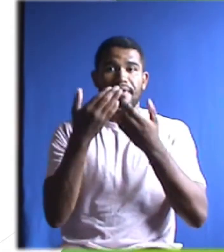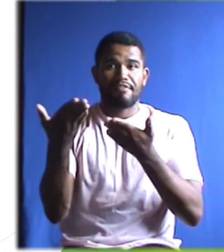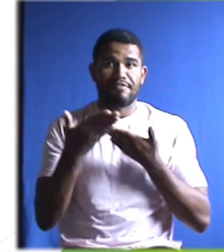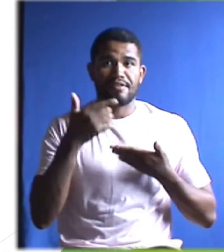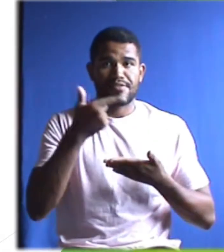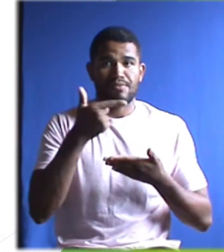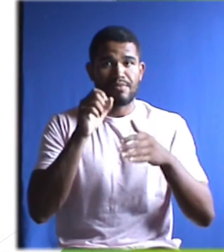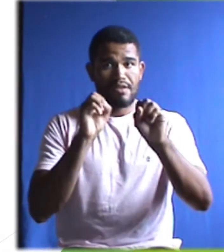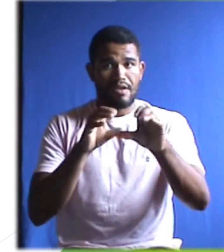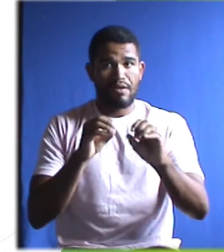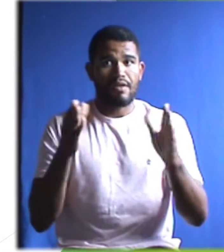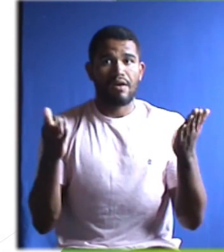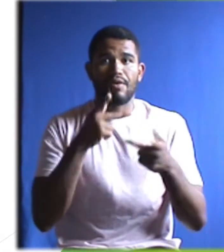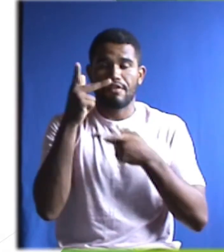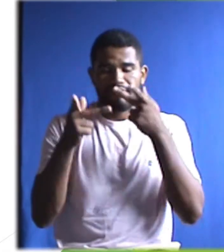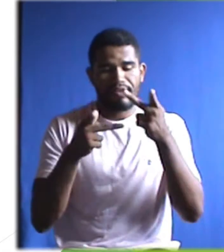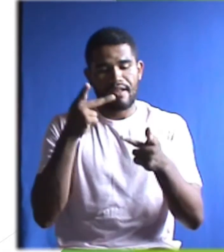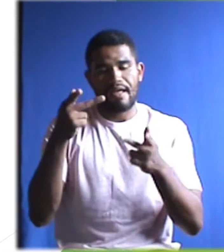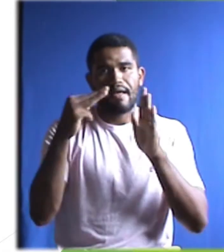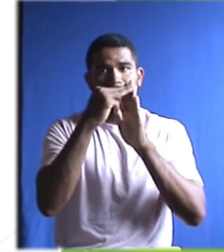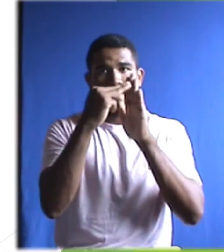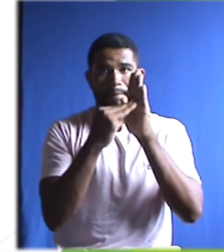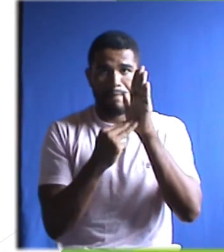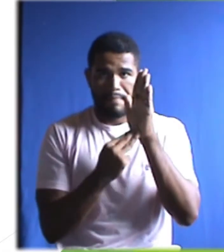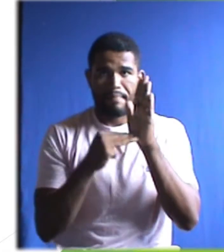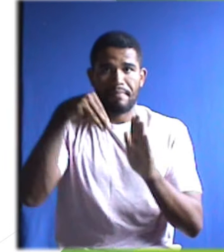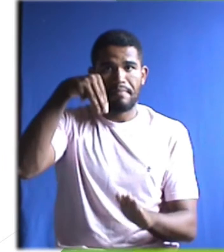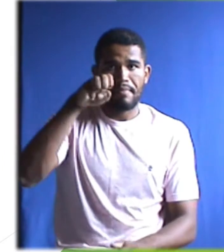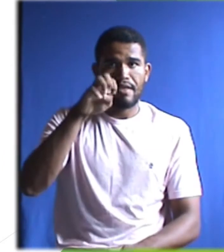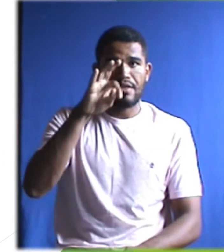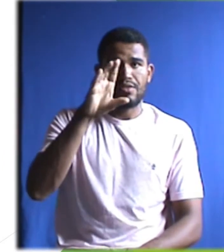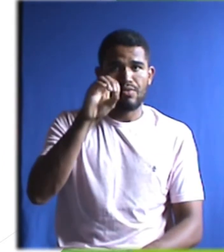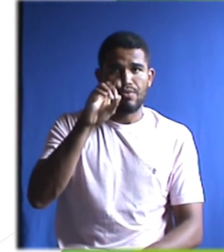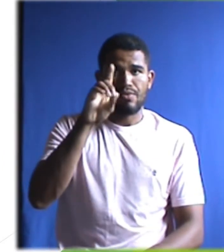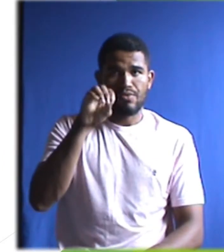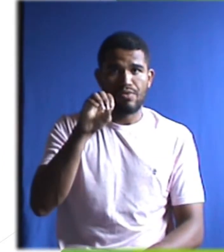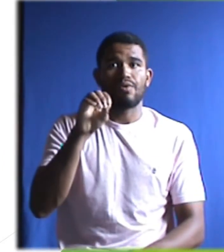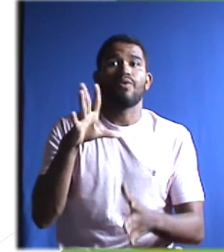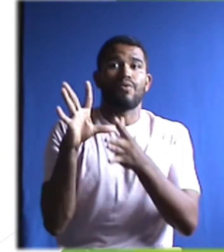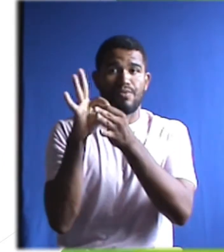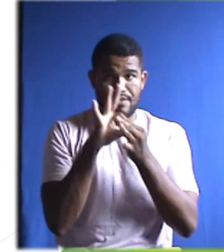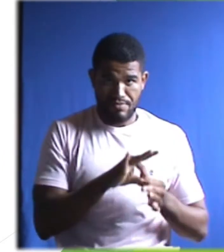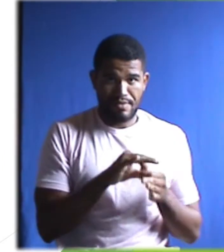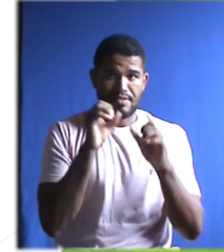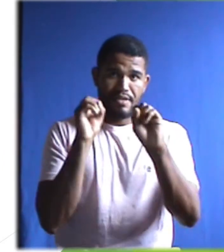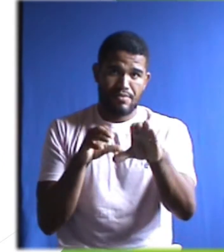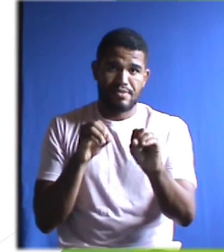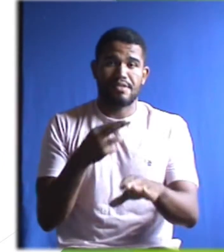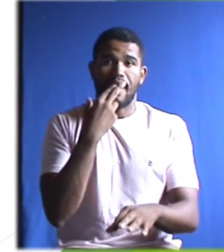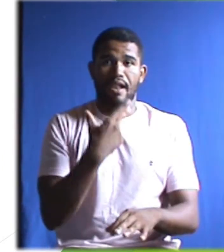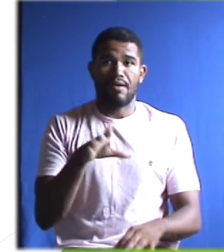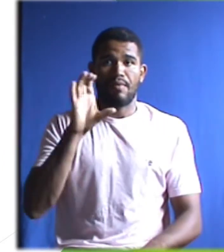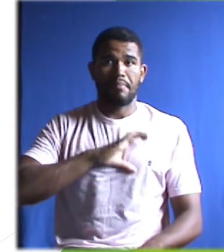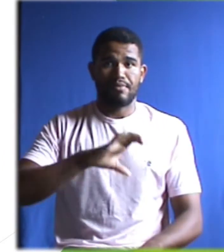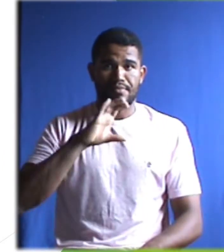Olá pessoal, bem-vindos aí à nossa segunda aula. Nós vamos falar sobre o método e método